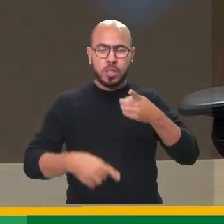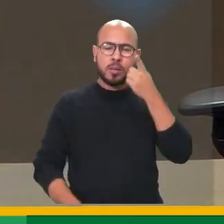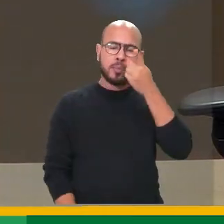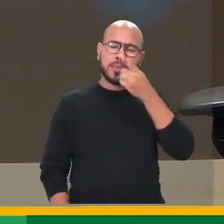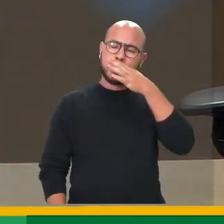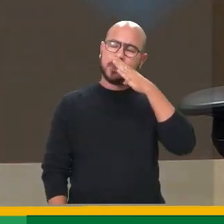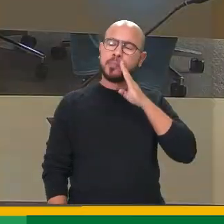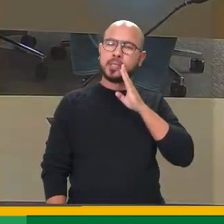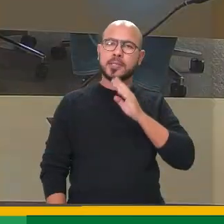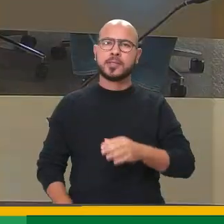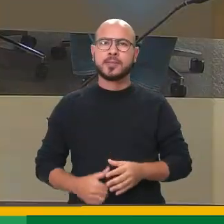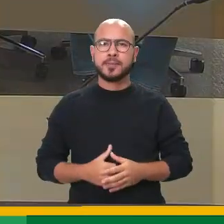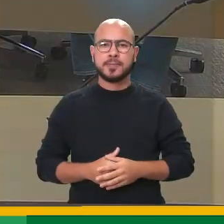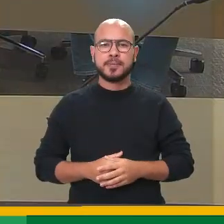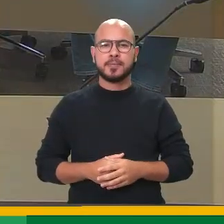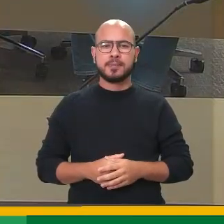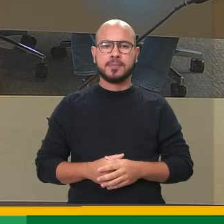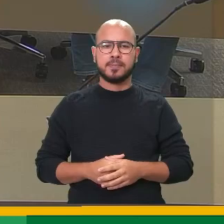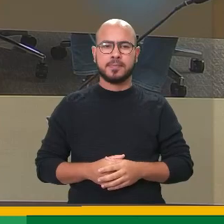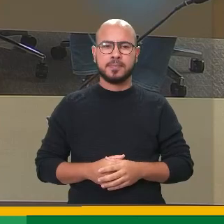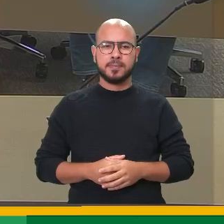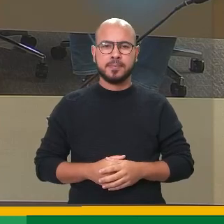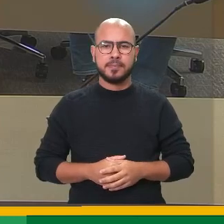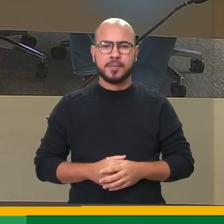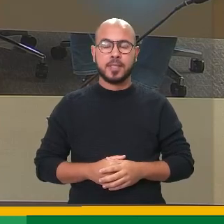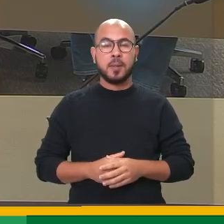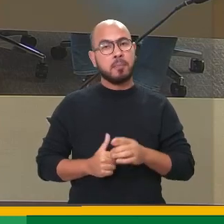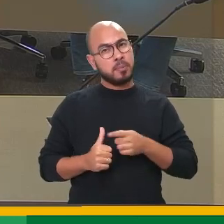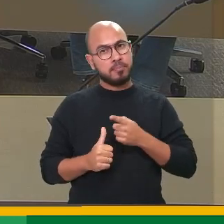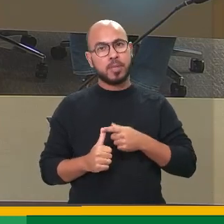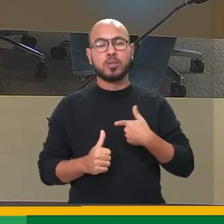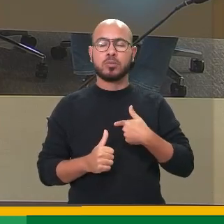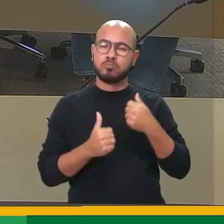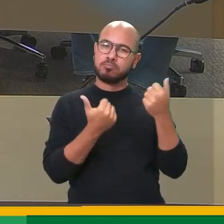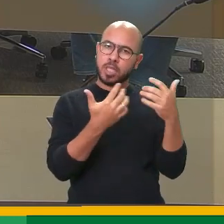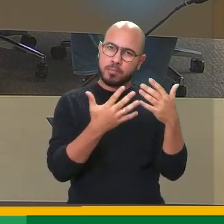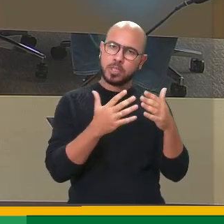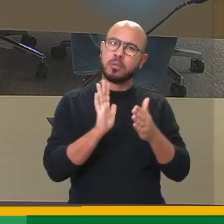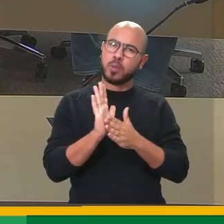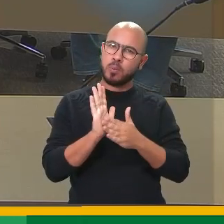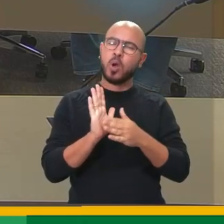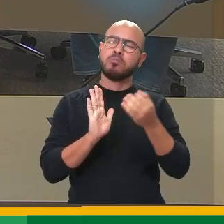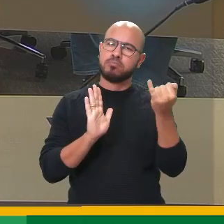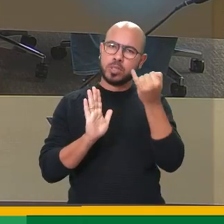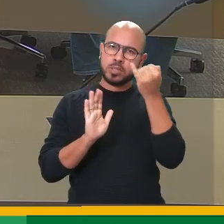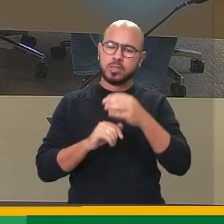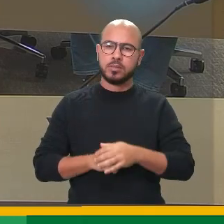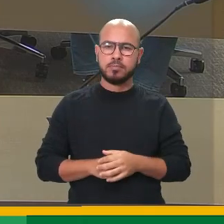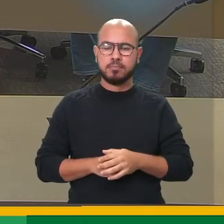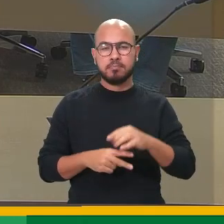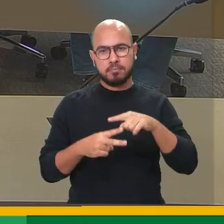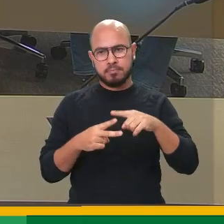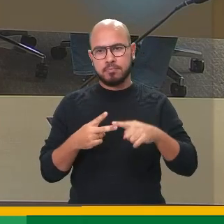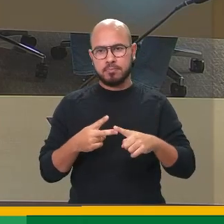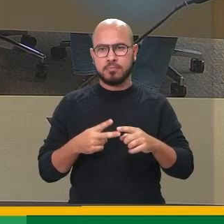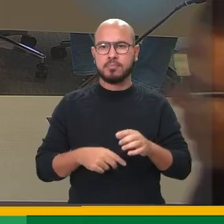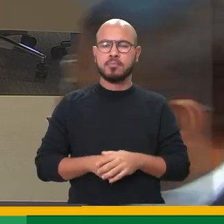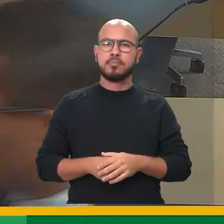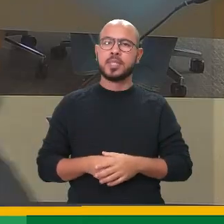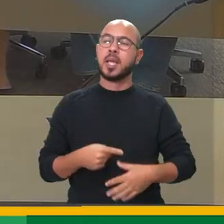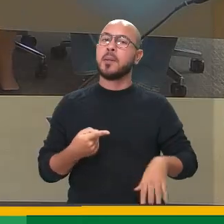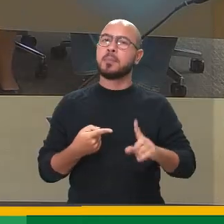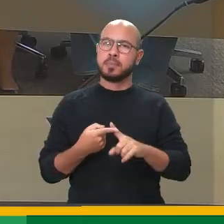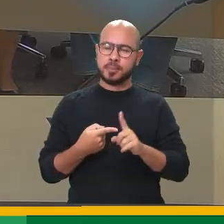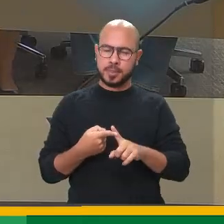Bia de Lima eu primeiro quero parabenizar pela matéria em dois pontos primeiro o